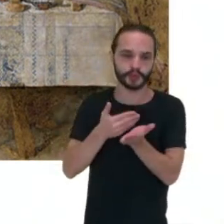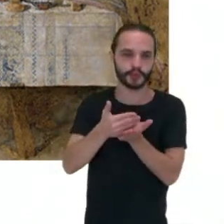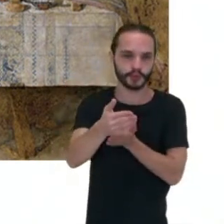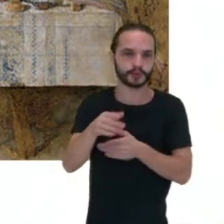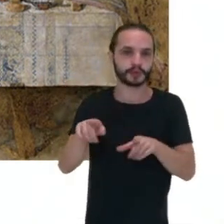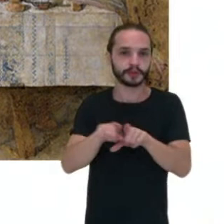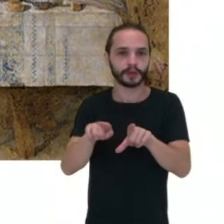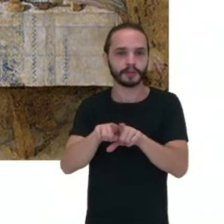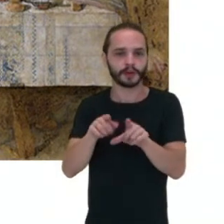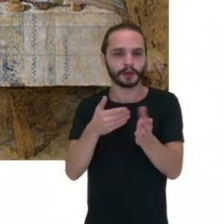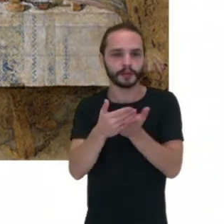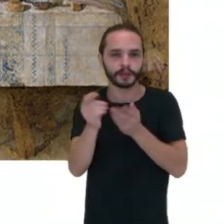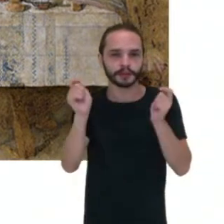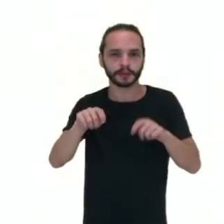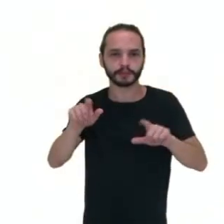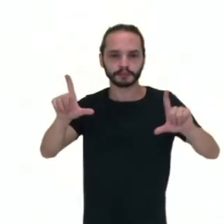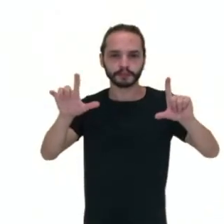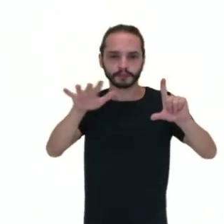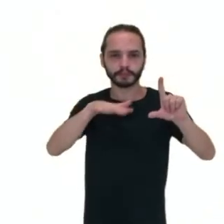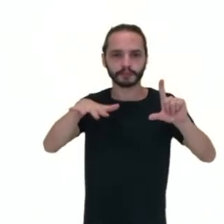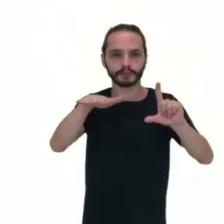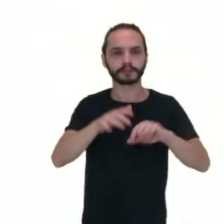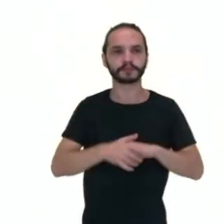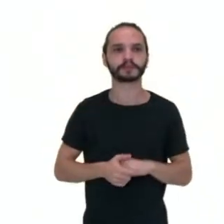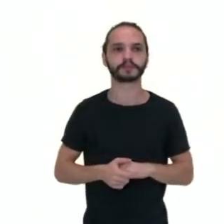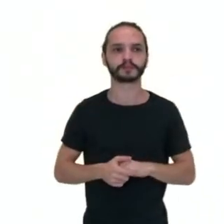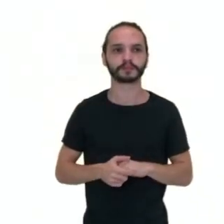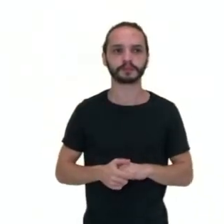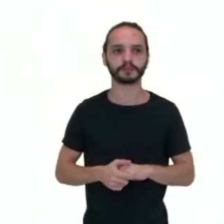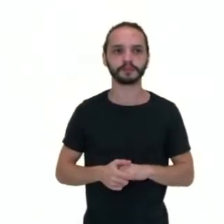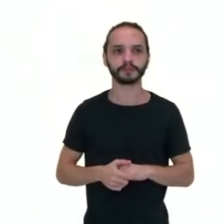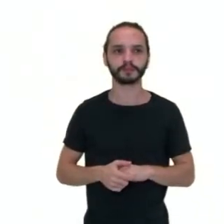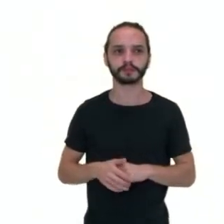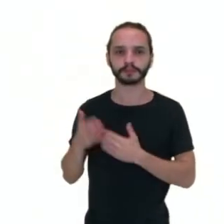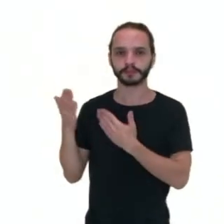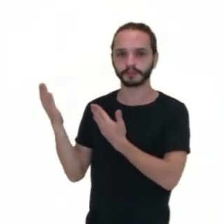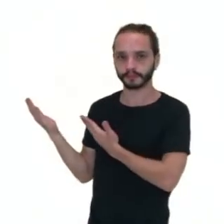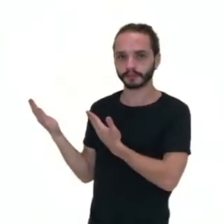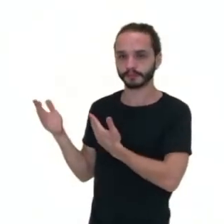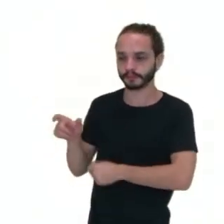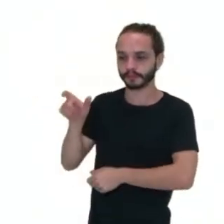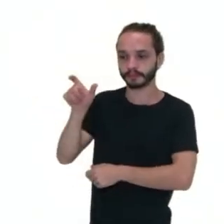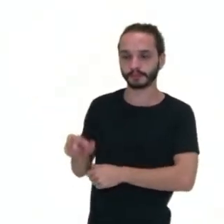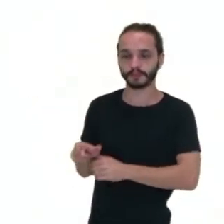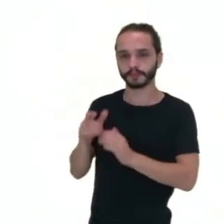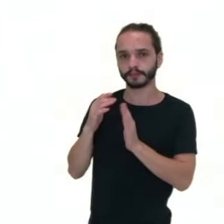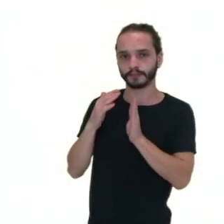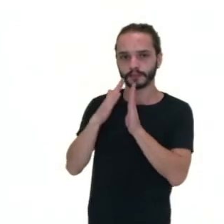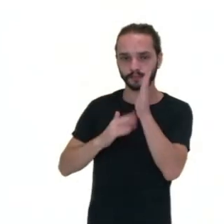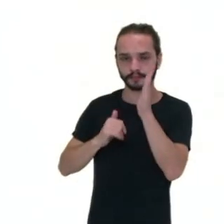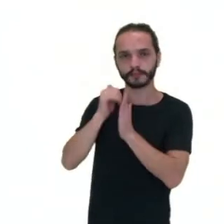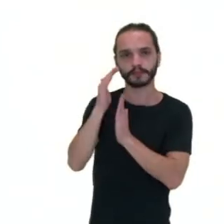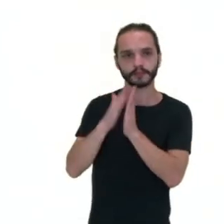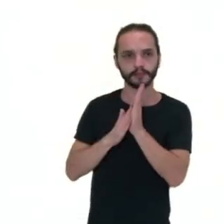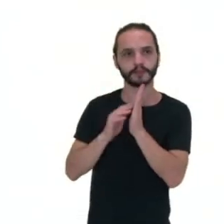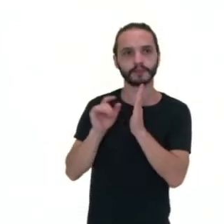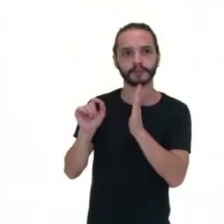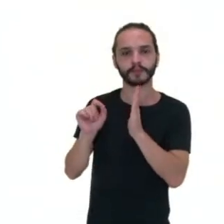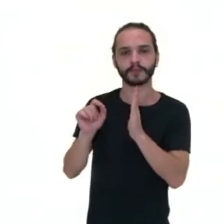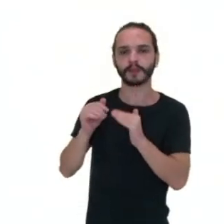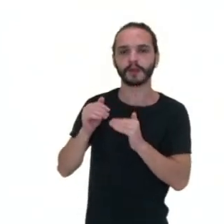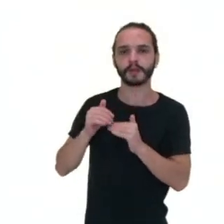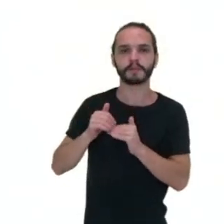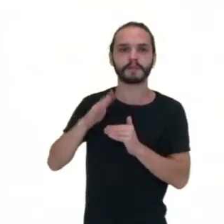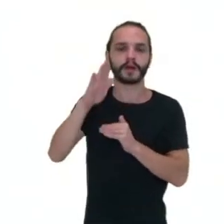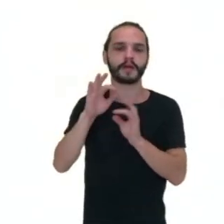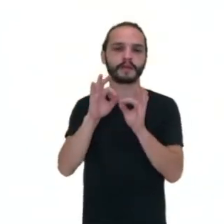então ele consegue fazer toda essa concepção. E nós temos o Michelangelo Buonarroti. O Michelangelo é uma pessoa que já veio de uma família